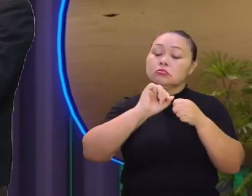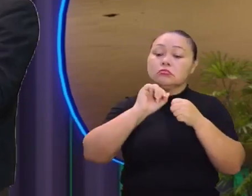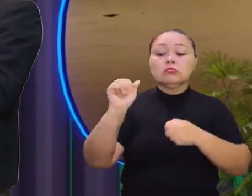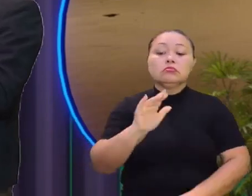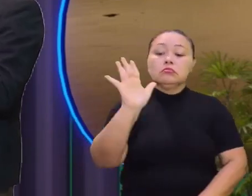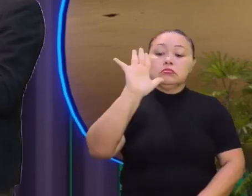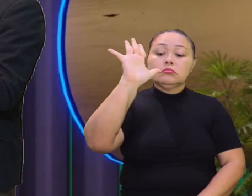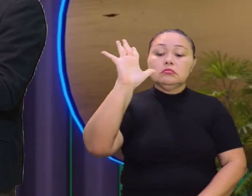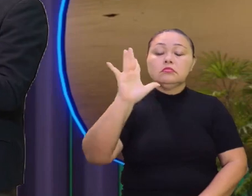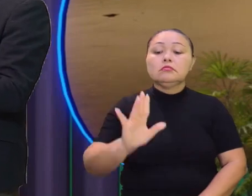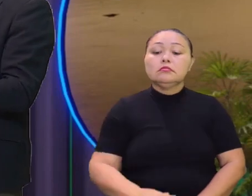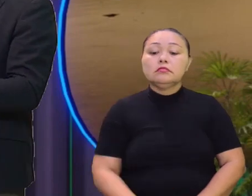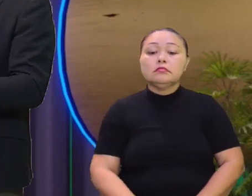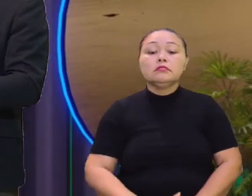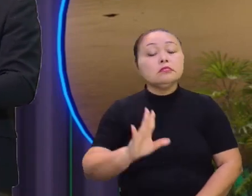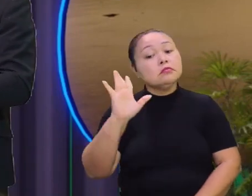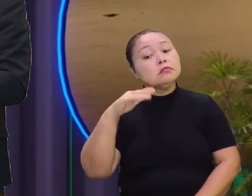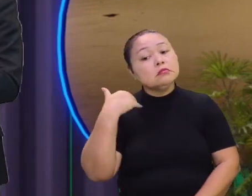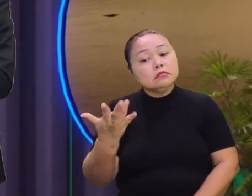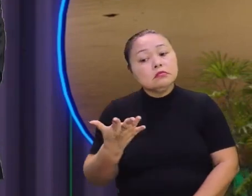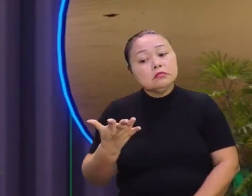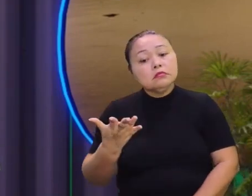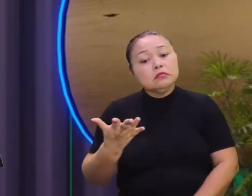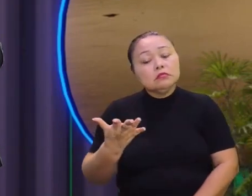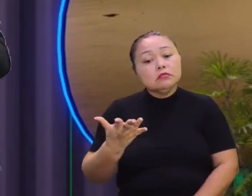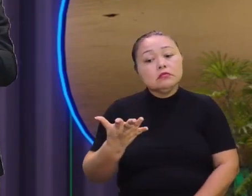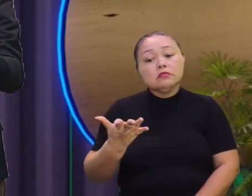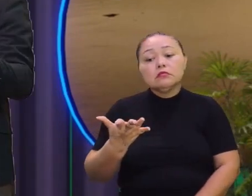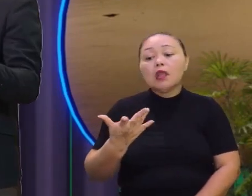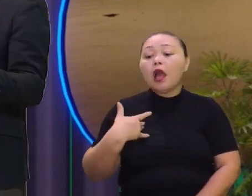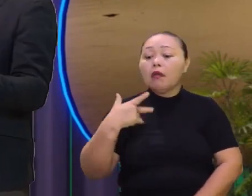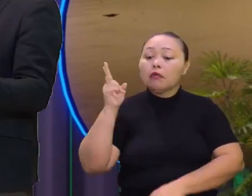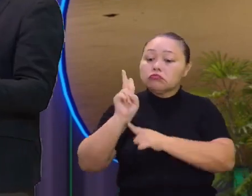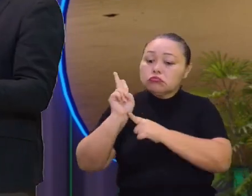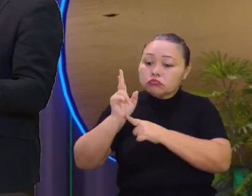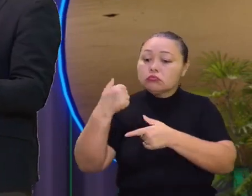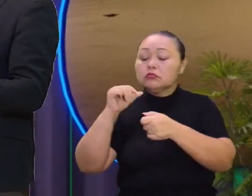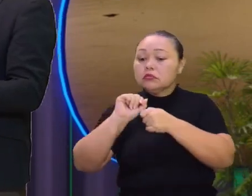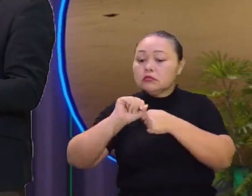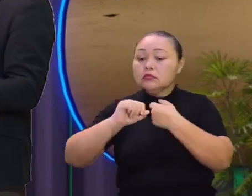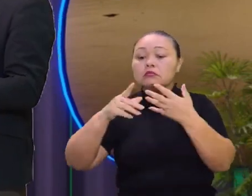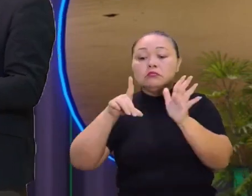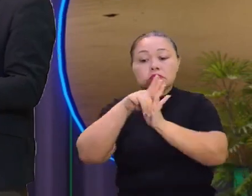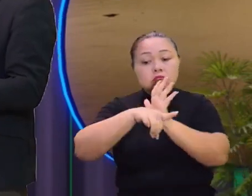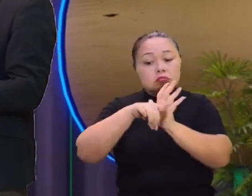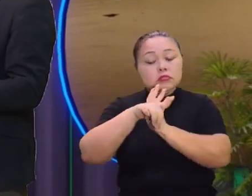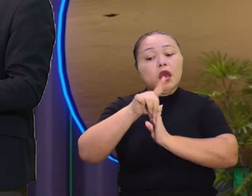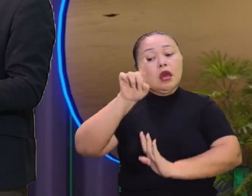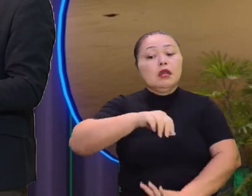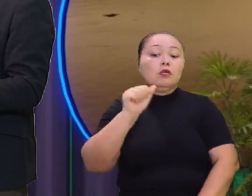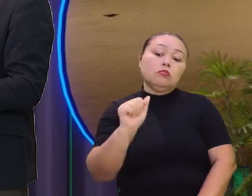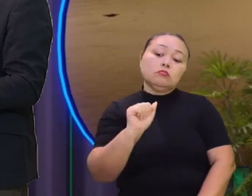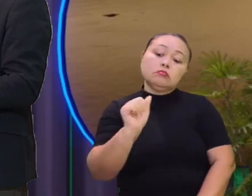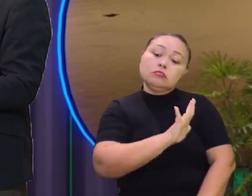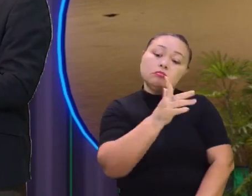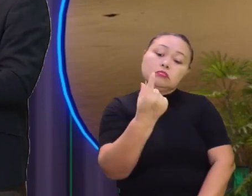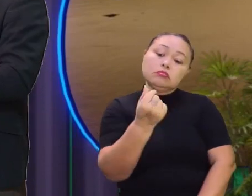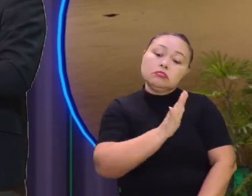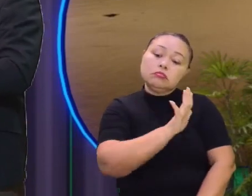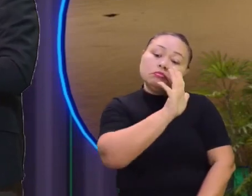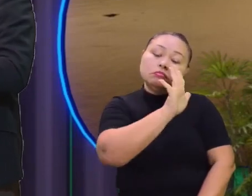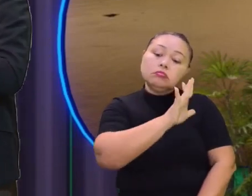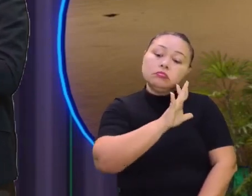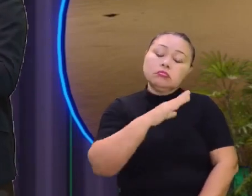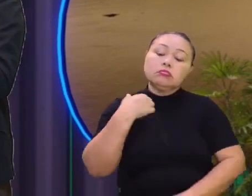eram caras. Então, o custo de manter essa ferrovia era muito alto. Com certeza.